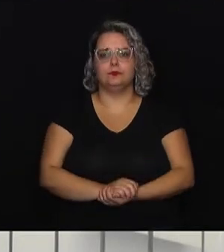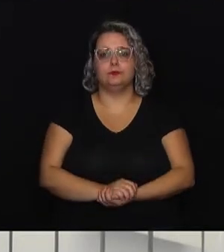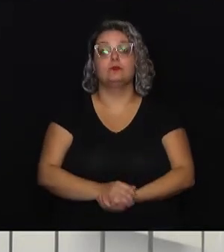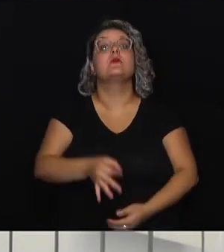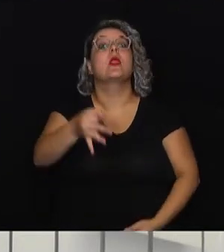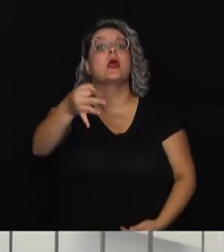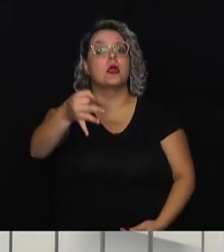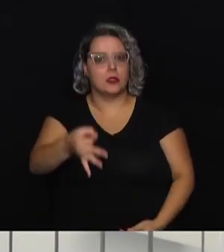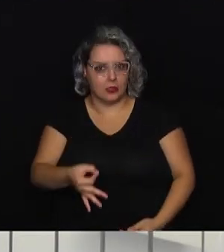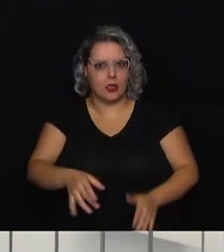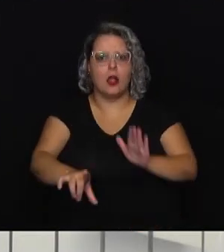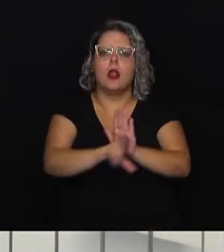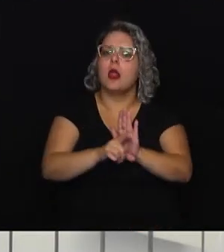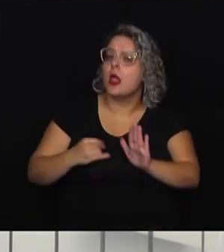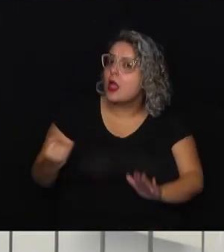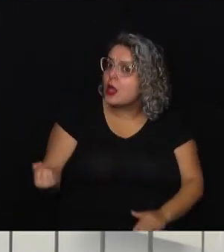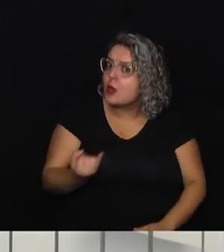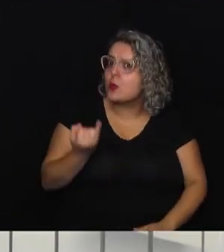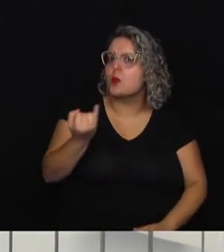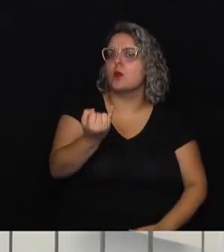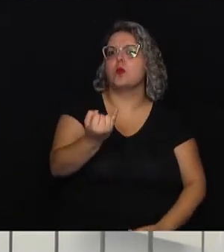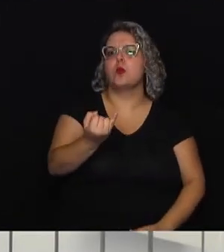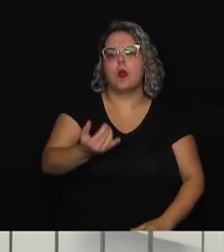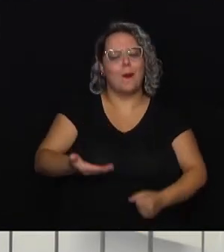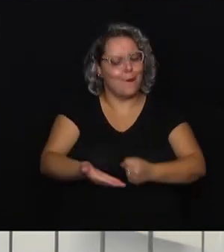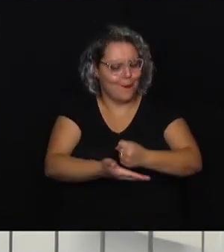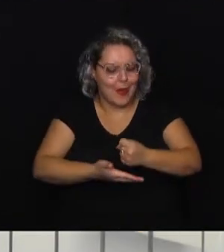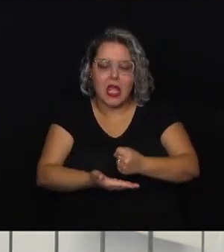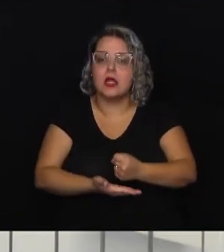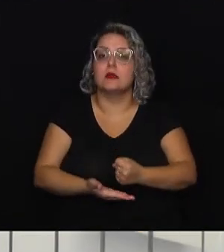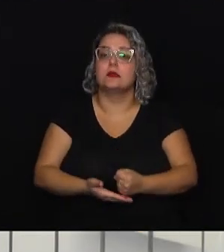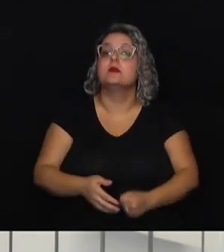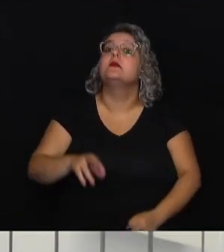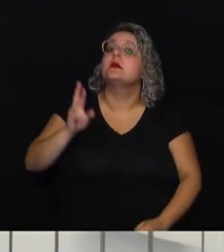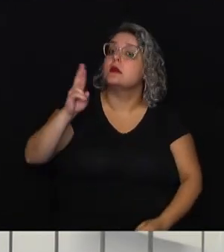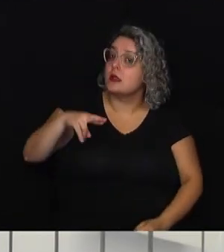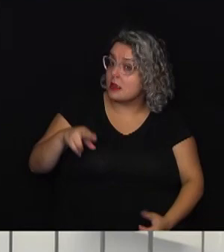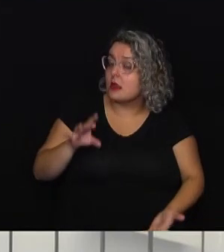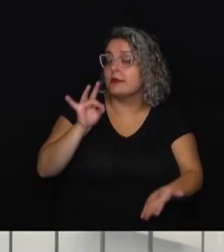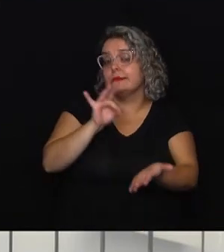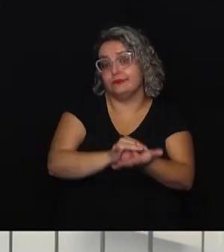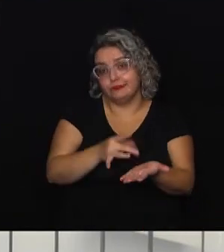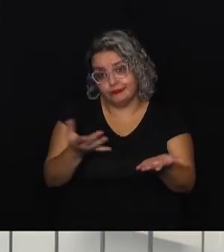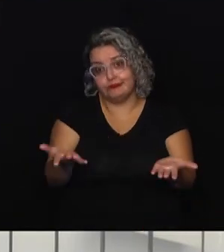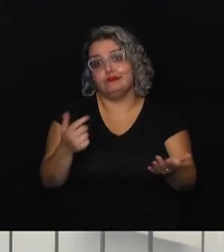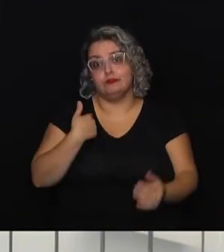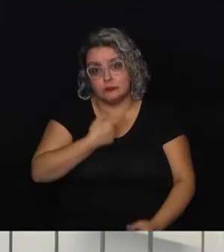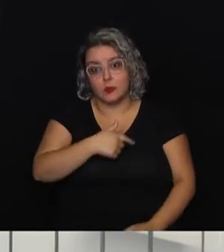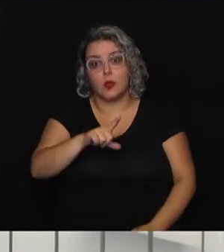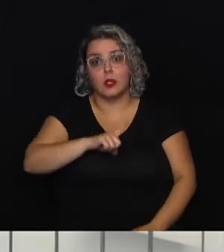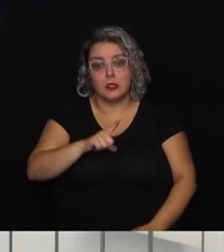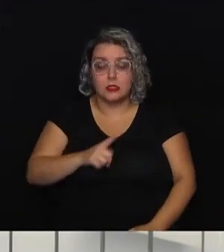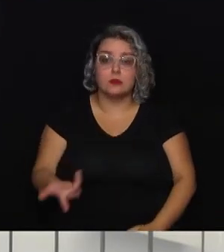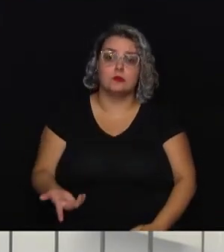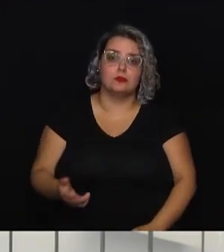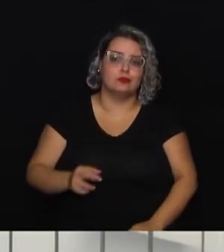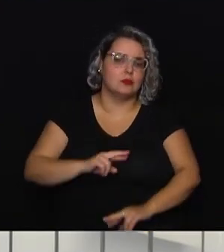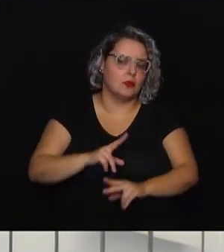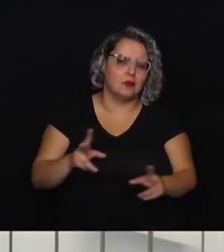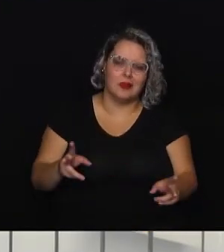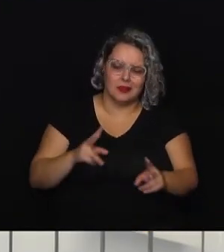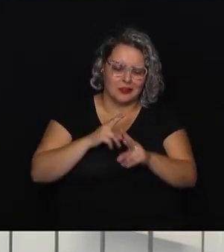Exatamente. Lei fundamental, importantíssima por conta da realidade que nós temos de muitos abusos